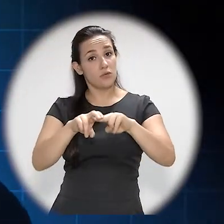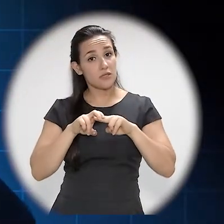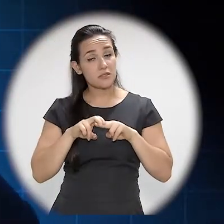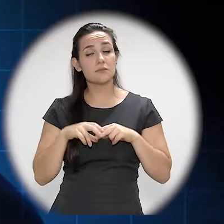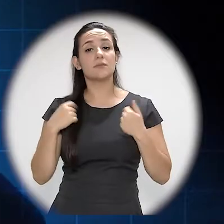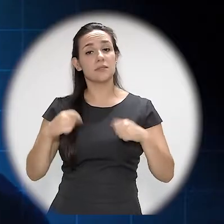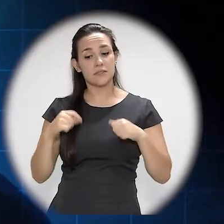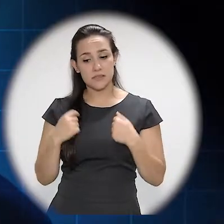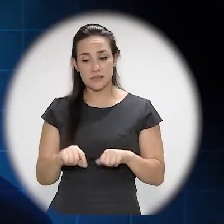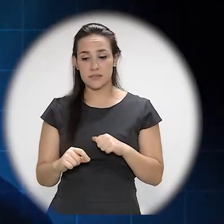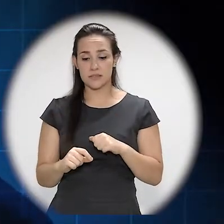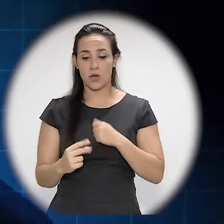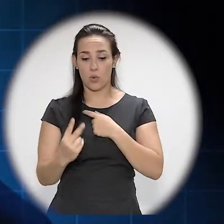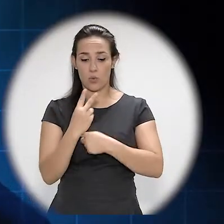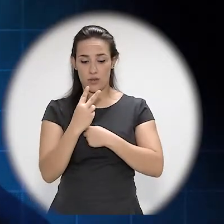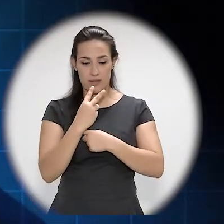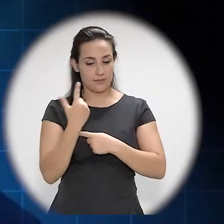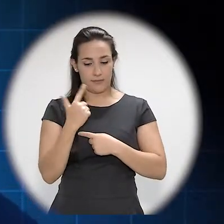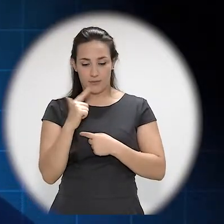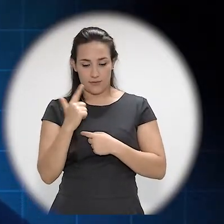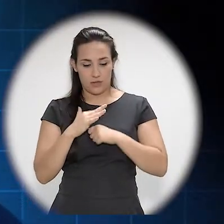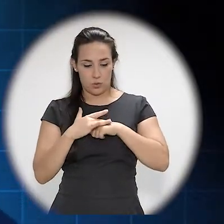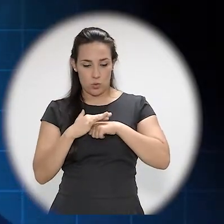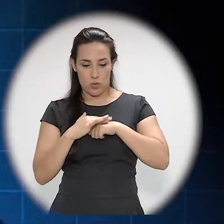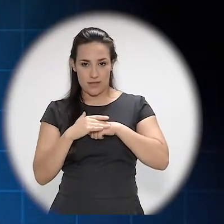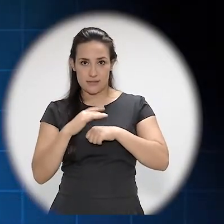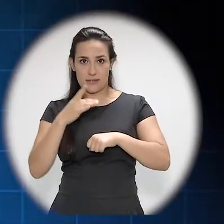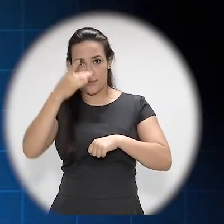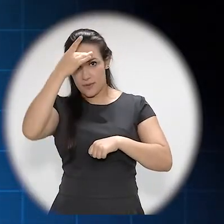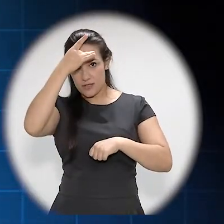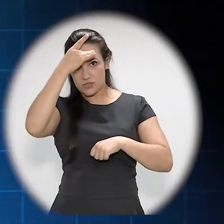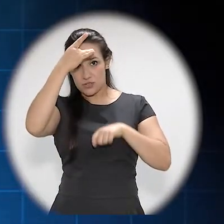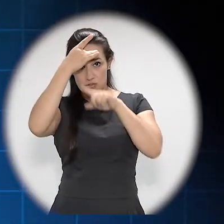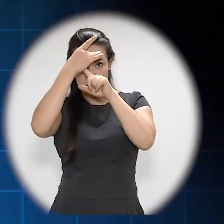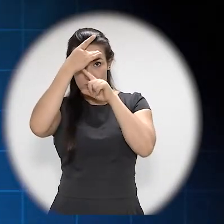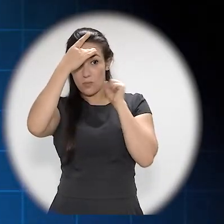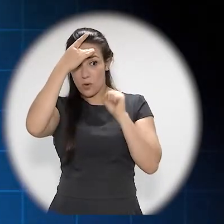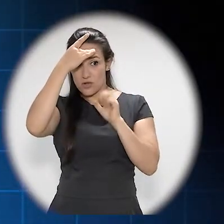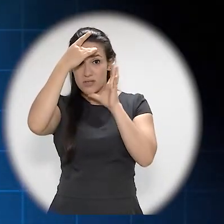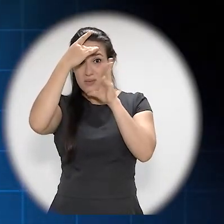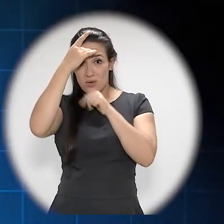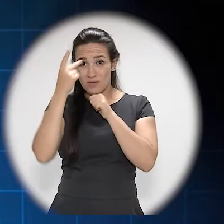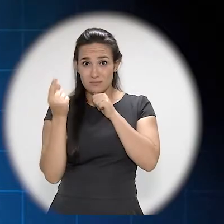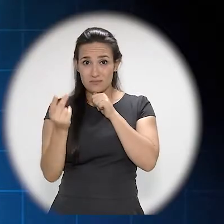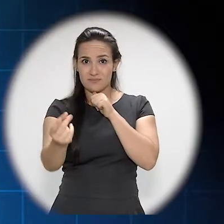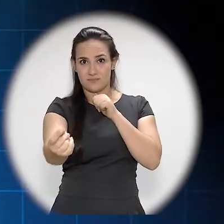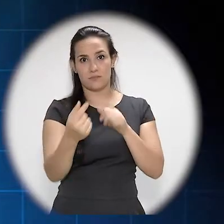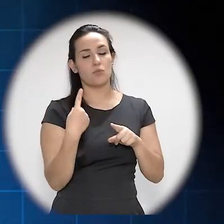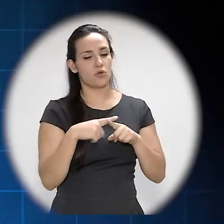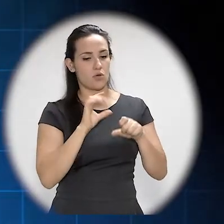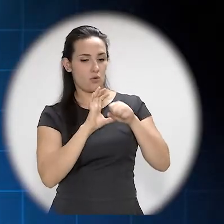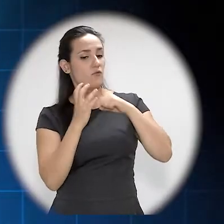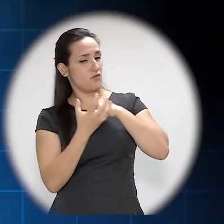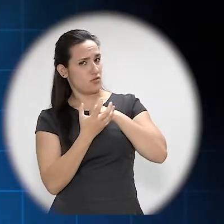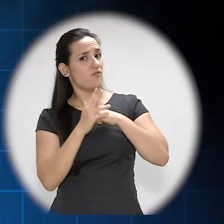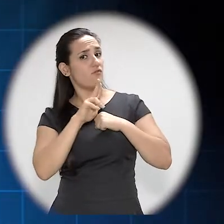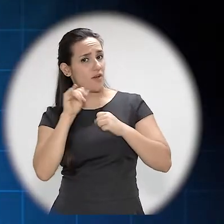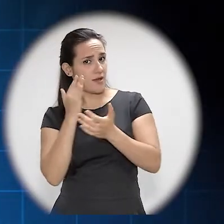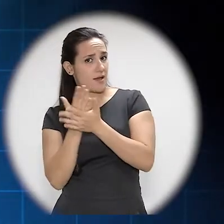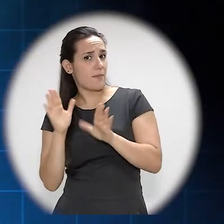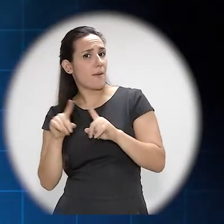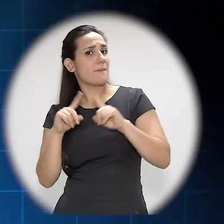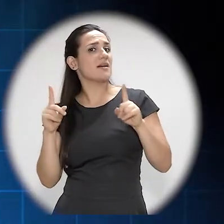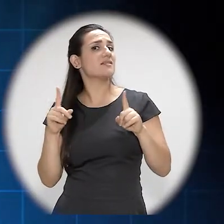A importância de prevenir doenças mentais que você vai ter que tratar para sempre. A Covid vem e vai